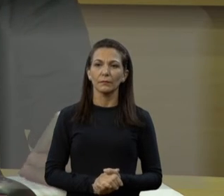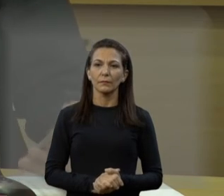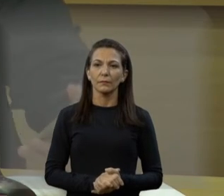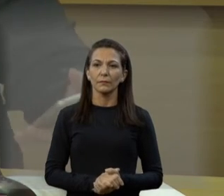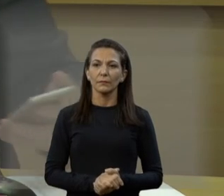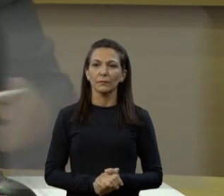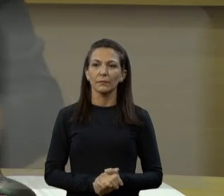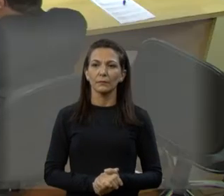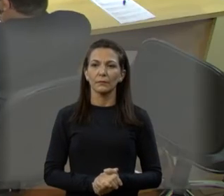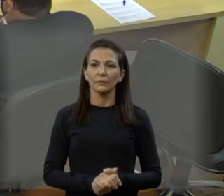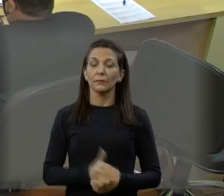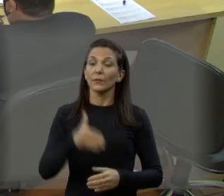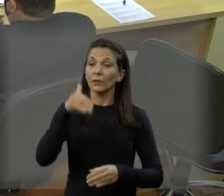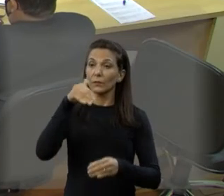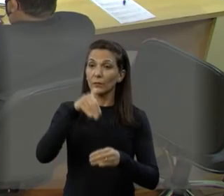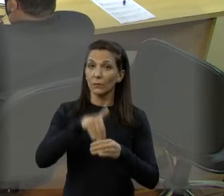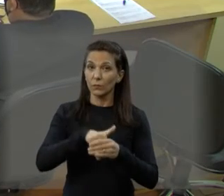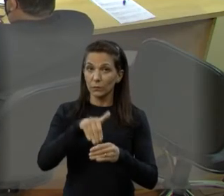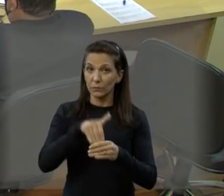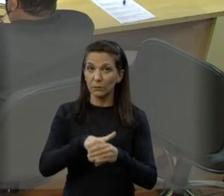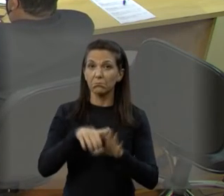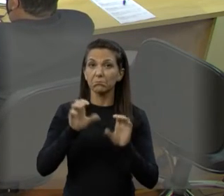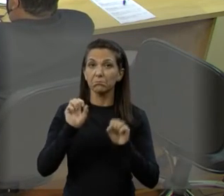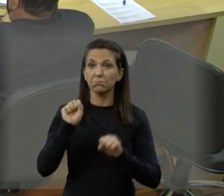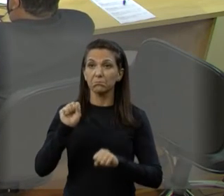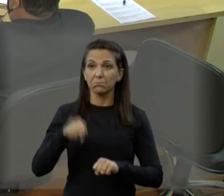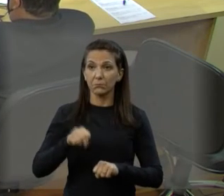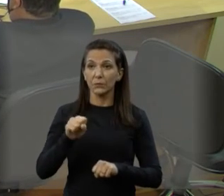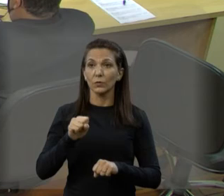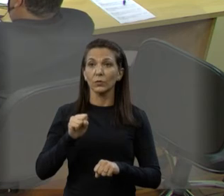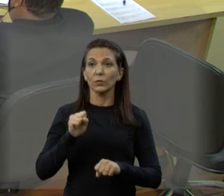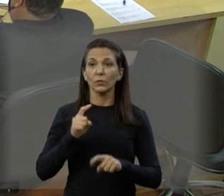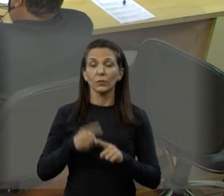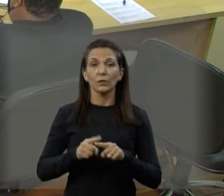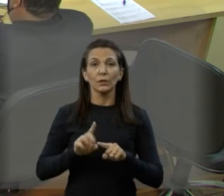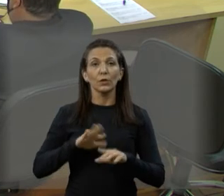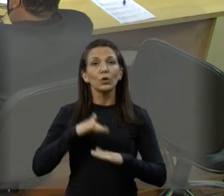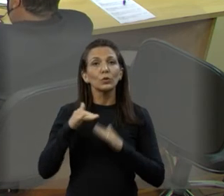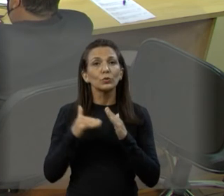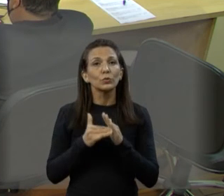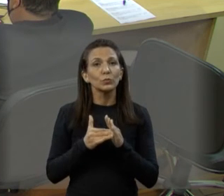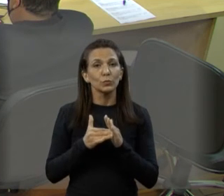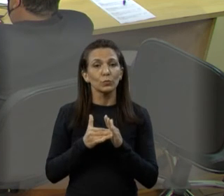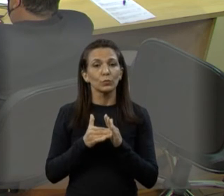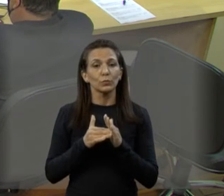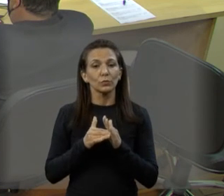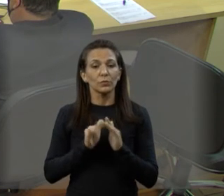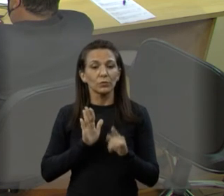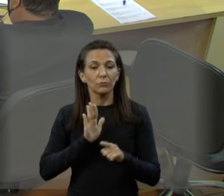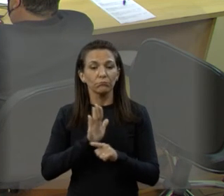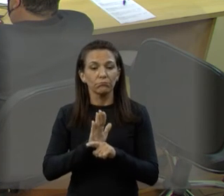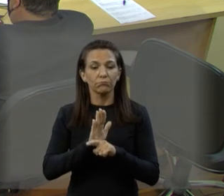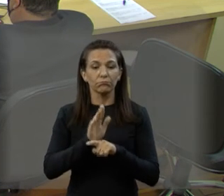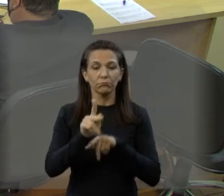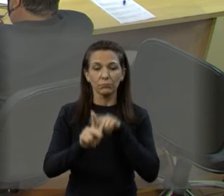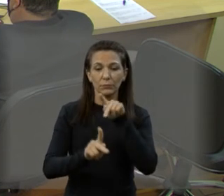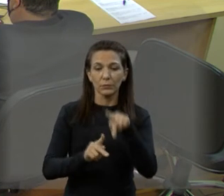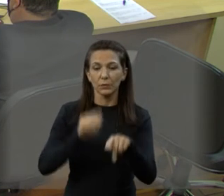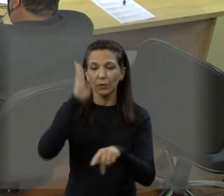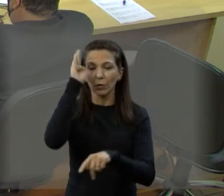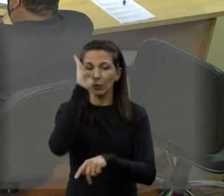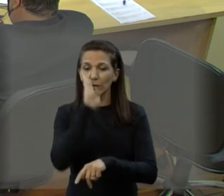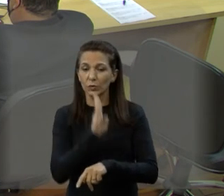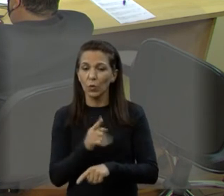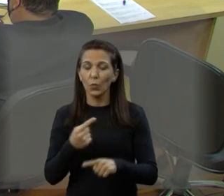eu vou até a favor também esse projeto que tudo que é para que vir para ajudar a população se já tá no Brasil